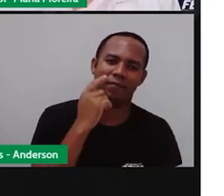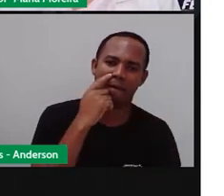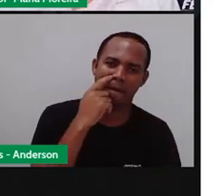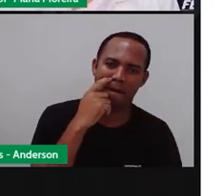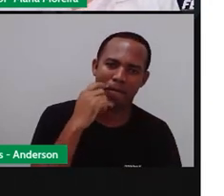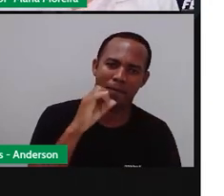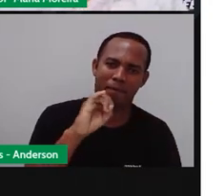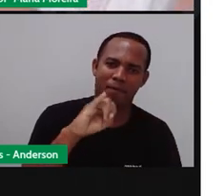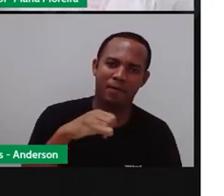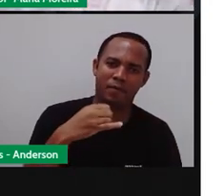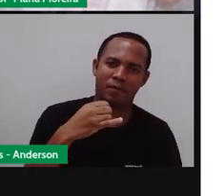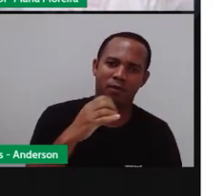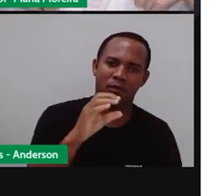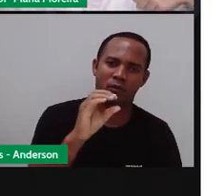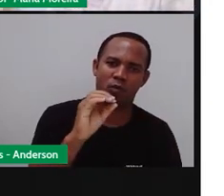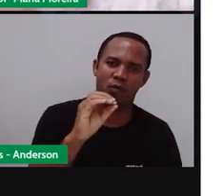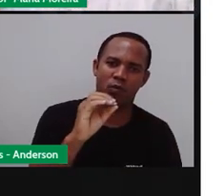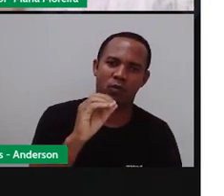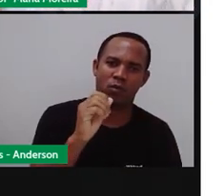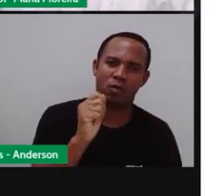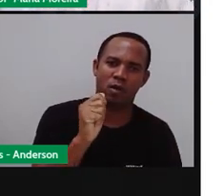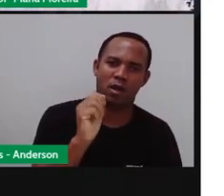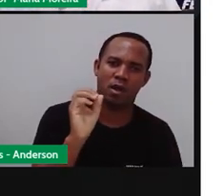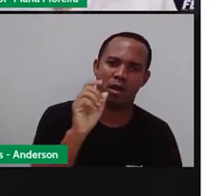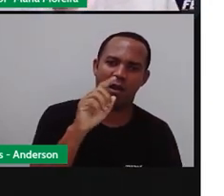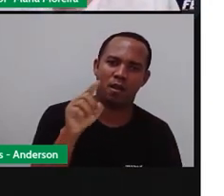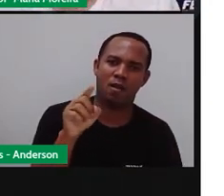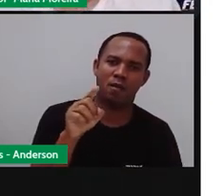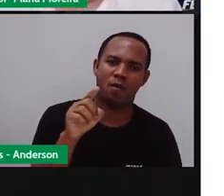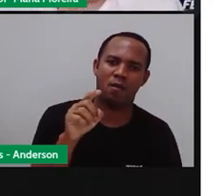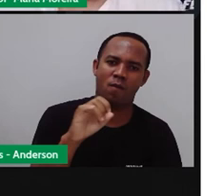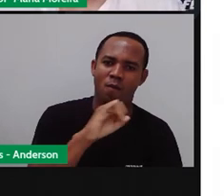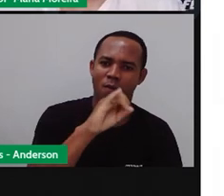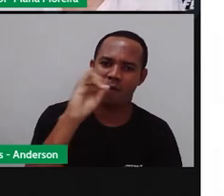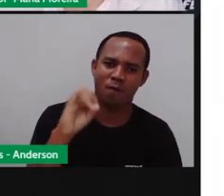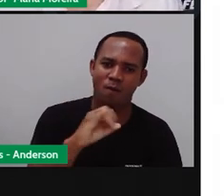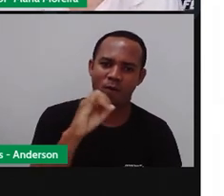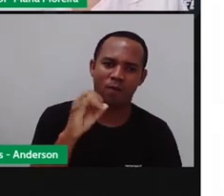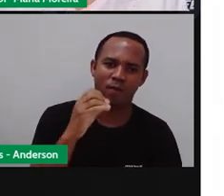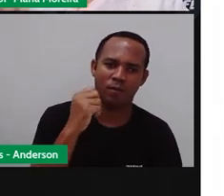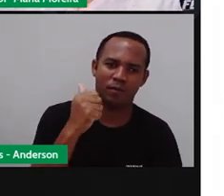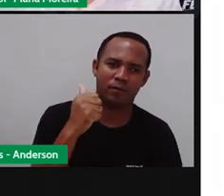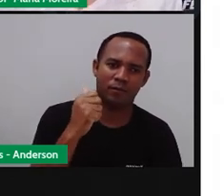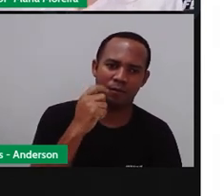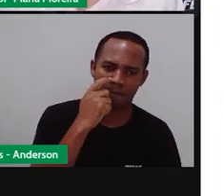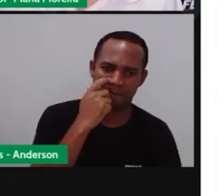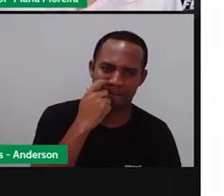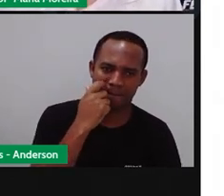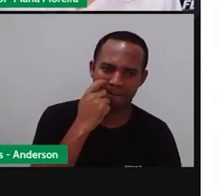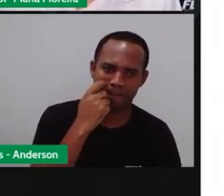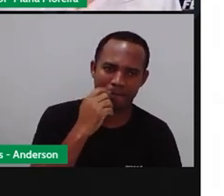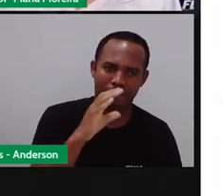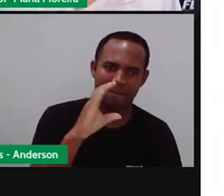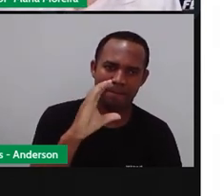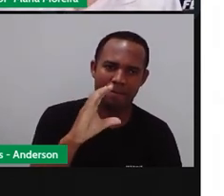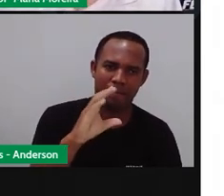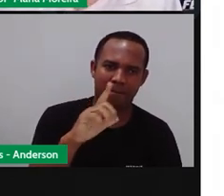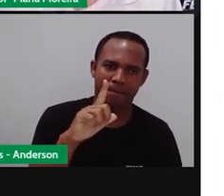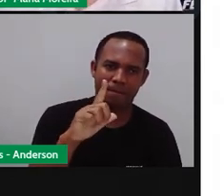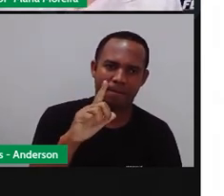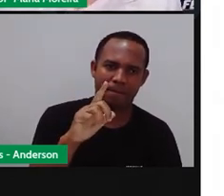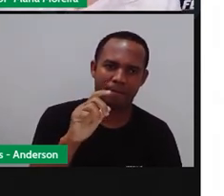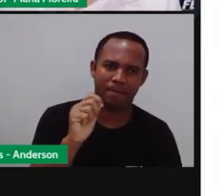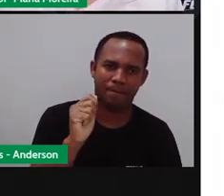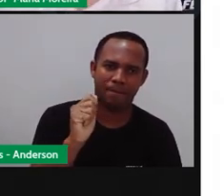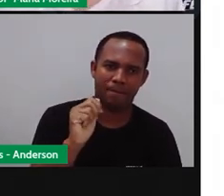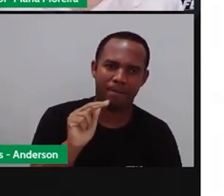João Ferreira, oi! Oi, oi, João! E Cláudia Ferreira e Duda Biel,